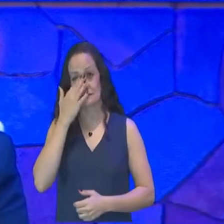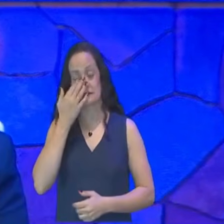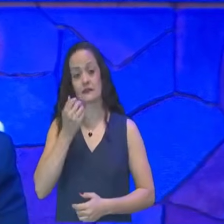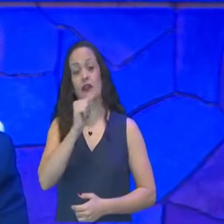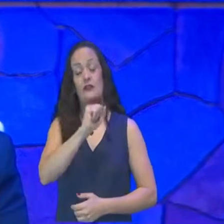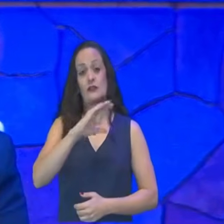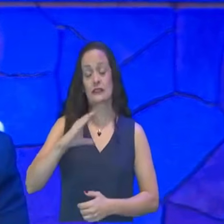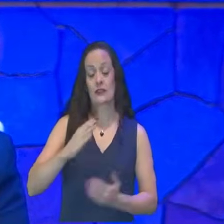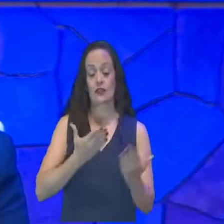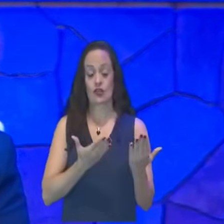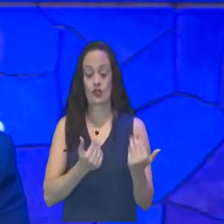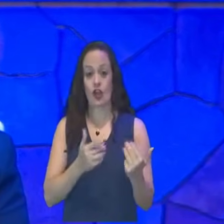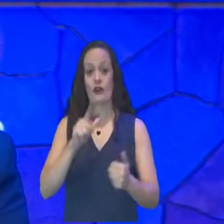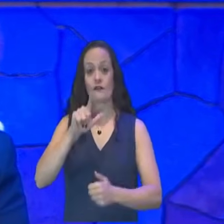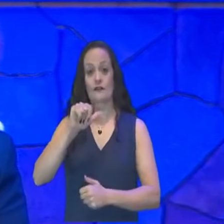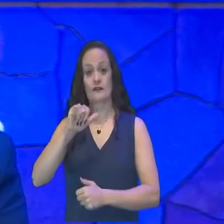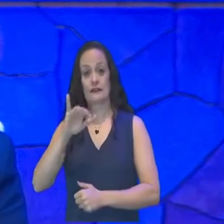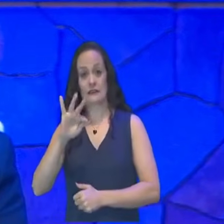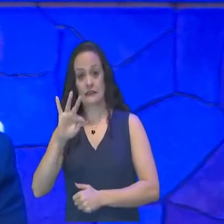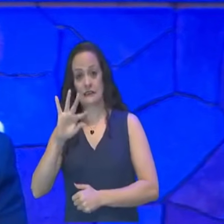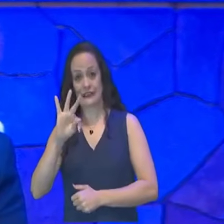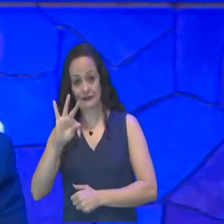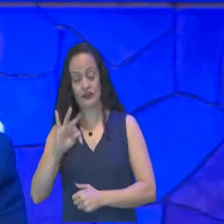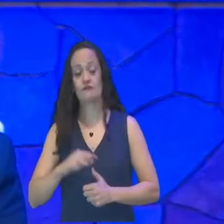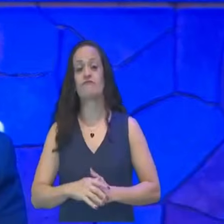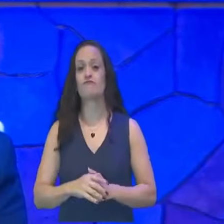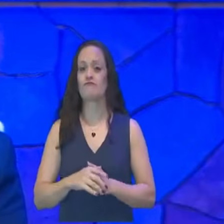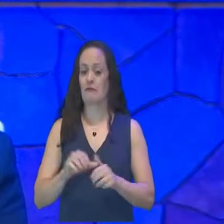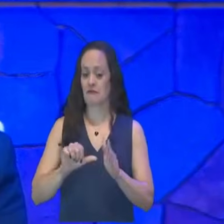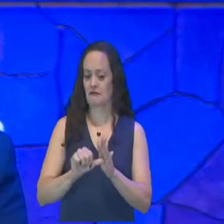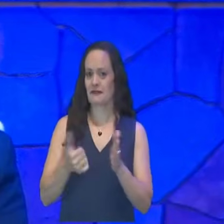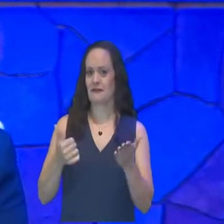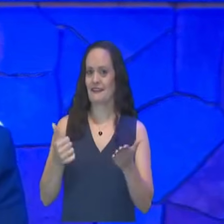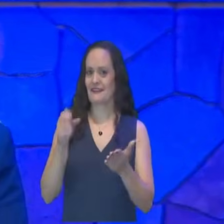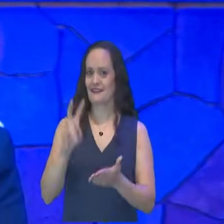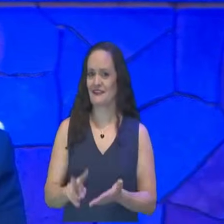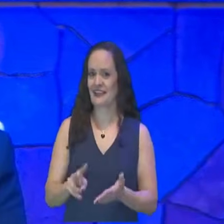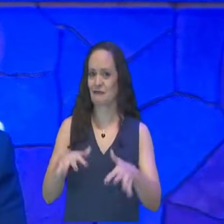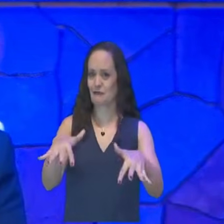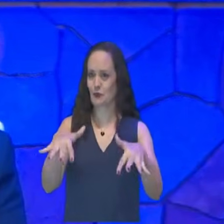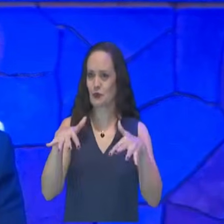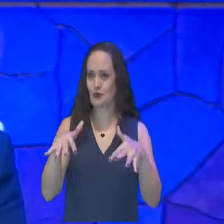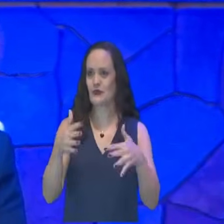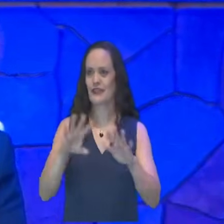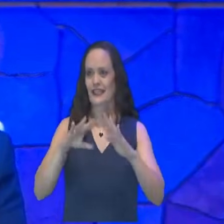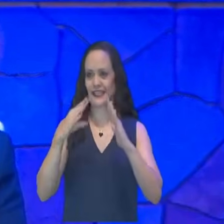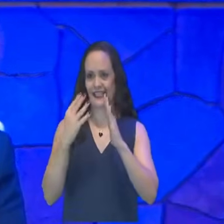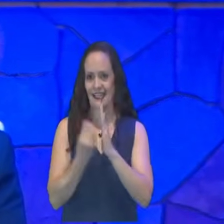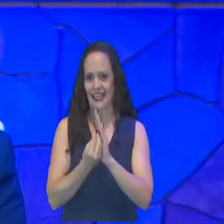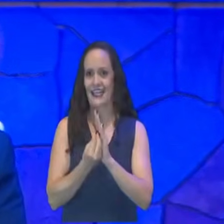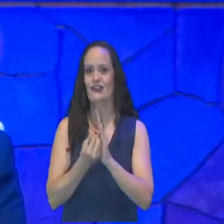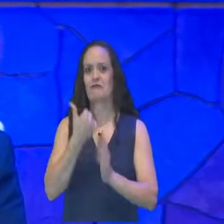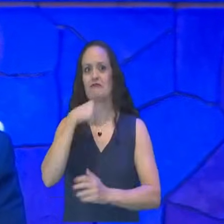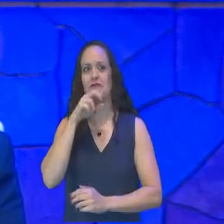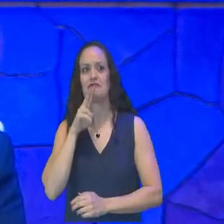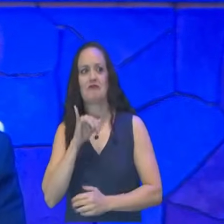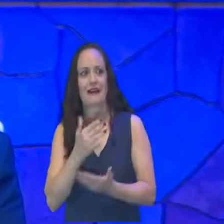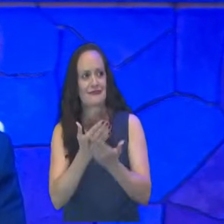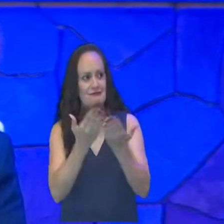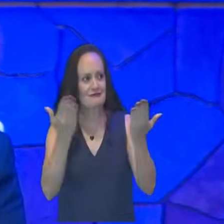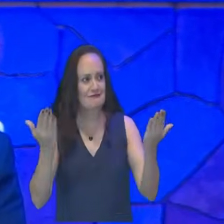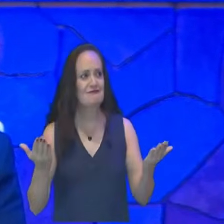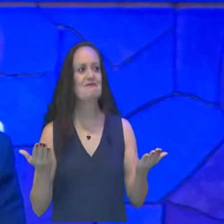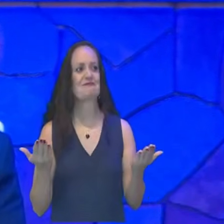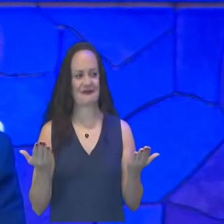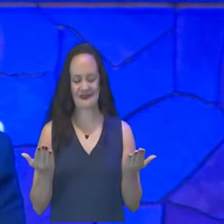os jovens e o LIFT pregando. Mas esta é a primeira vez que, diante de toda a congregação, diante dos pais, daqueles